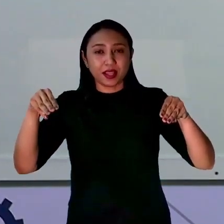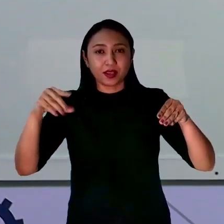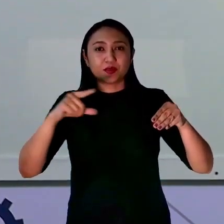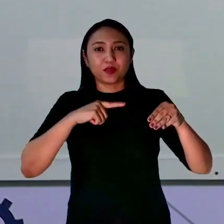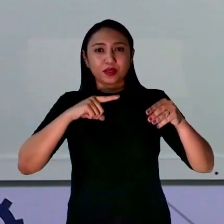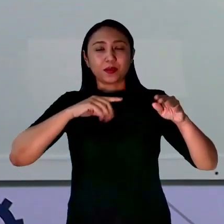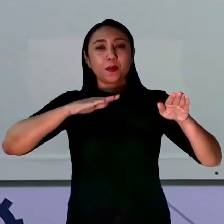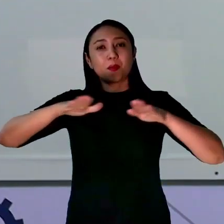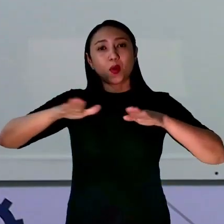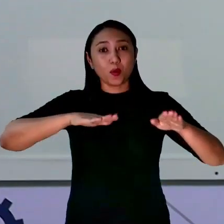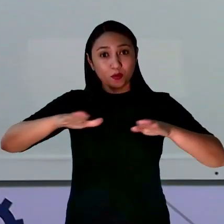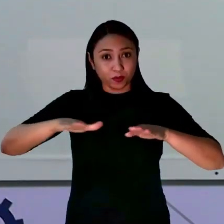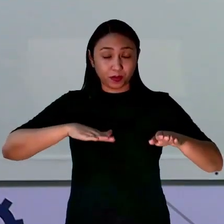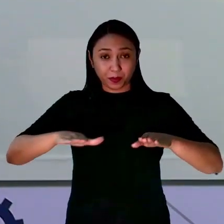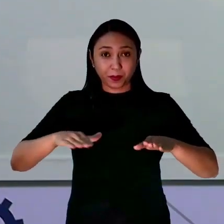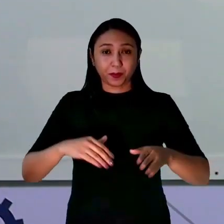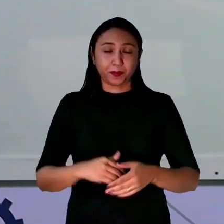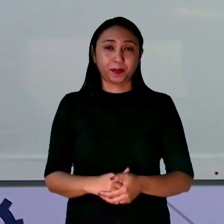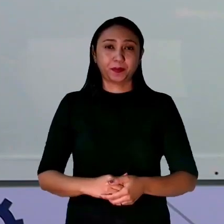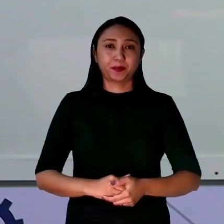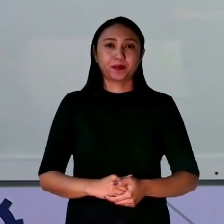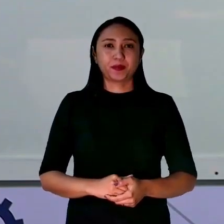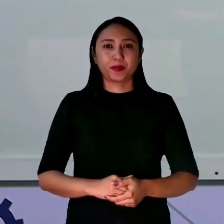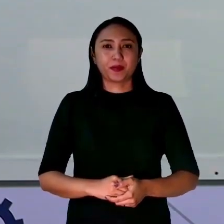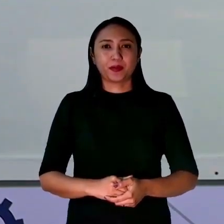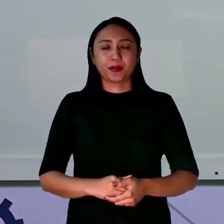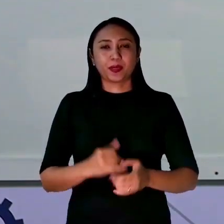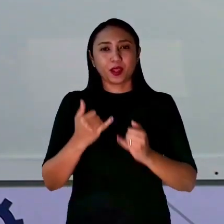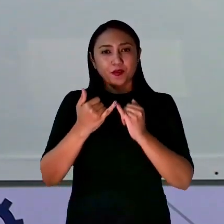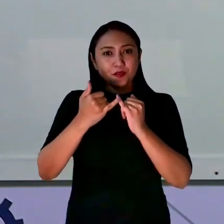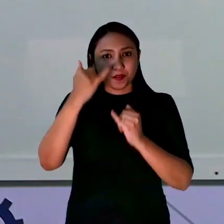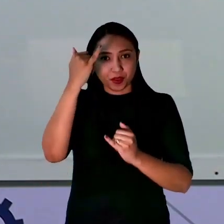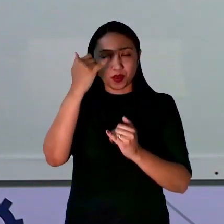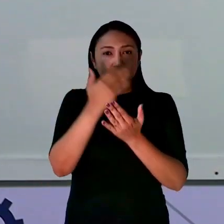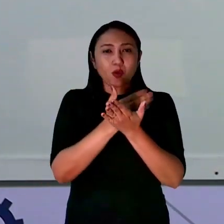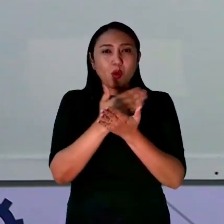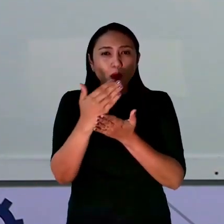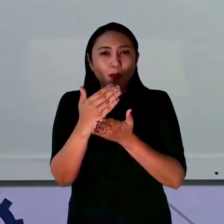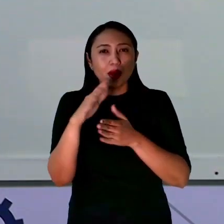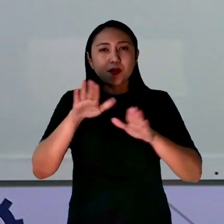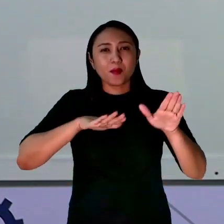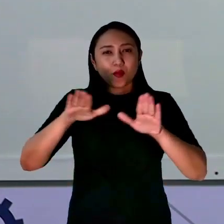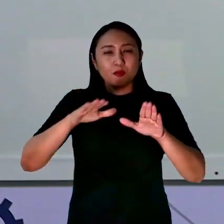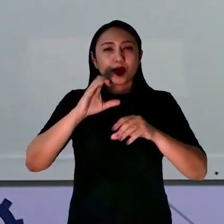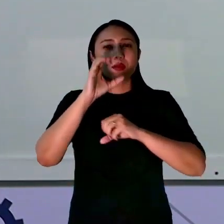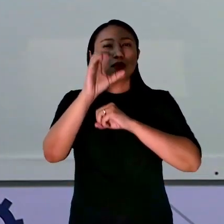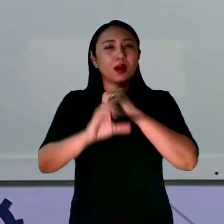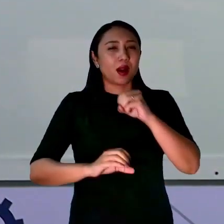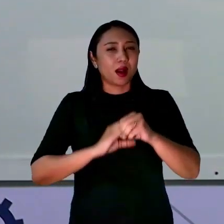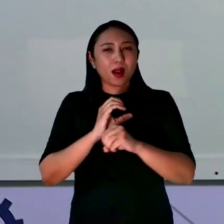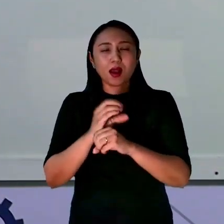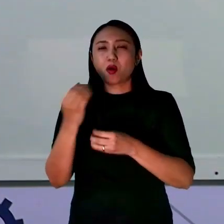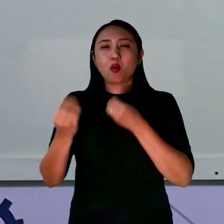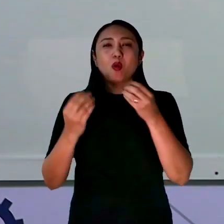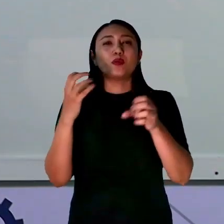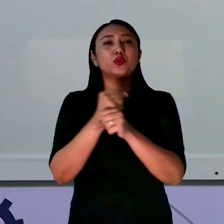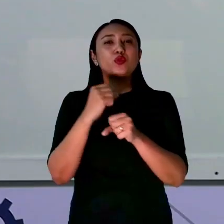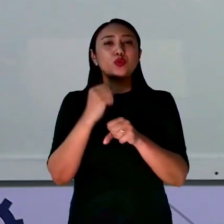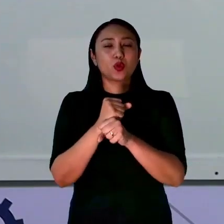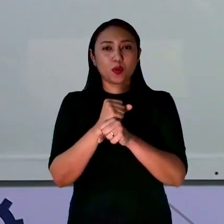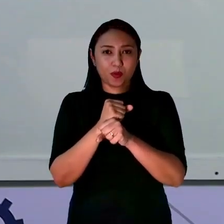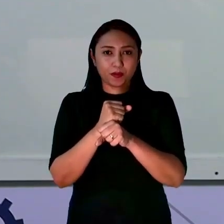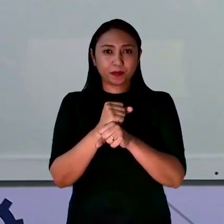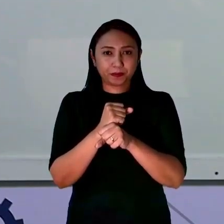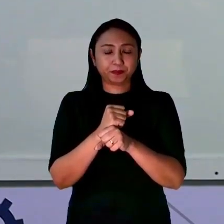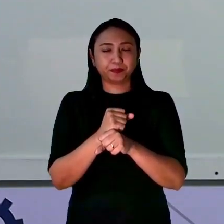vai dar momento nesse fio. Ele começa a ter movimento aqui das cargas. E como que eu calculo essa força magnética?